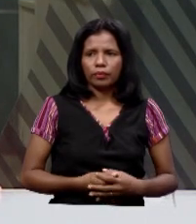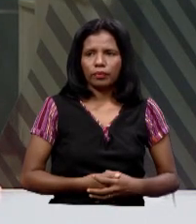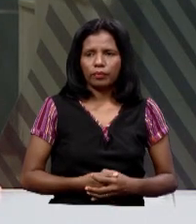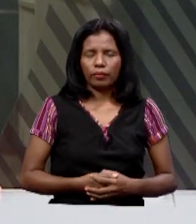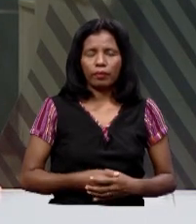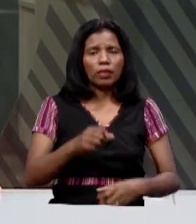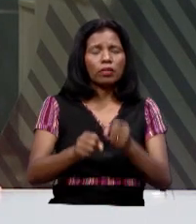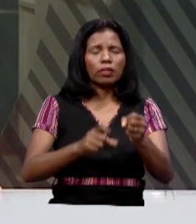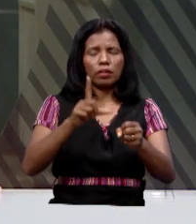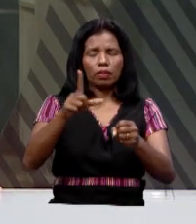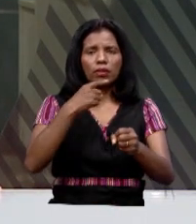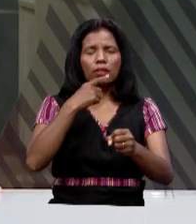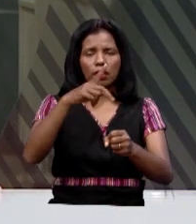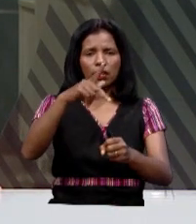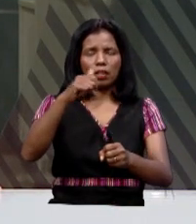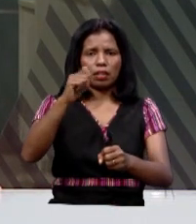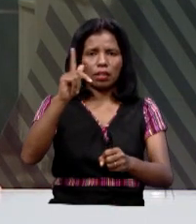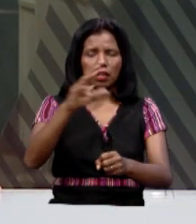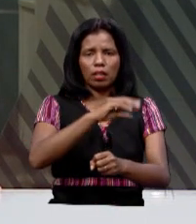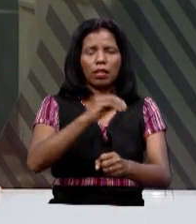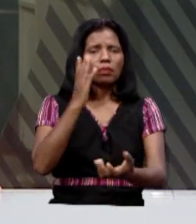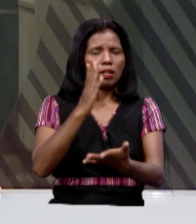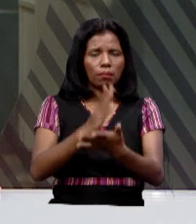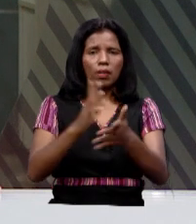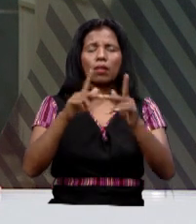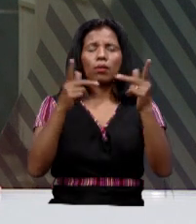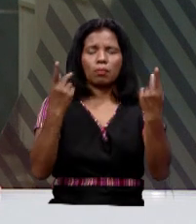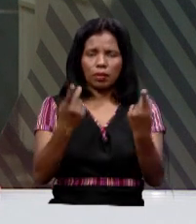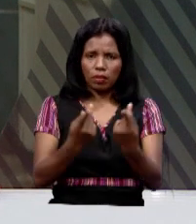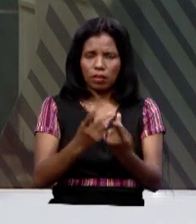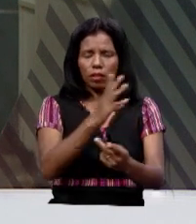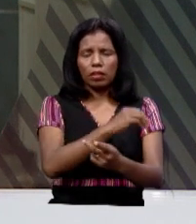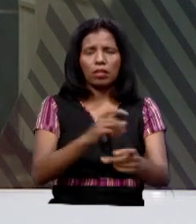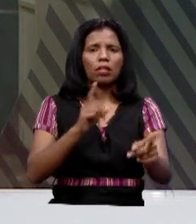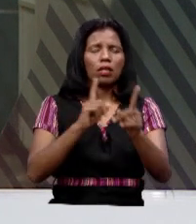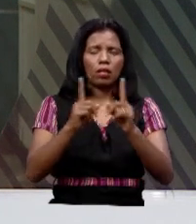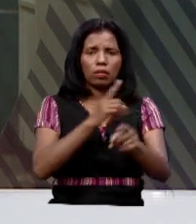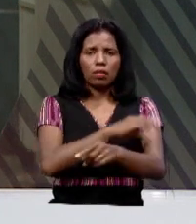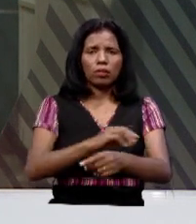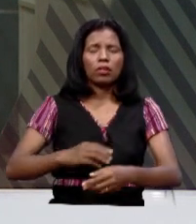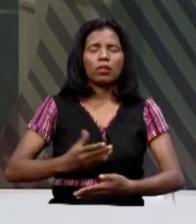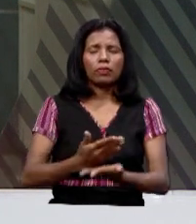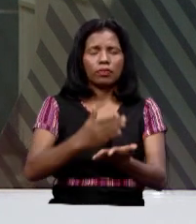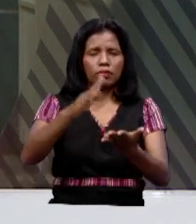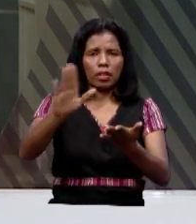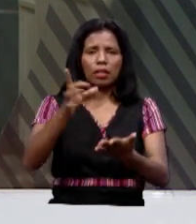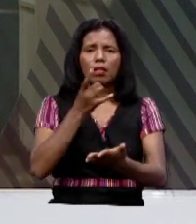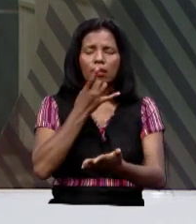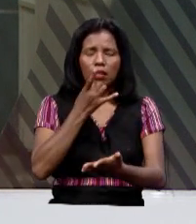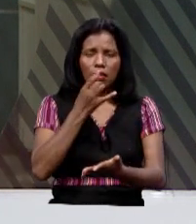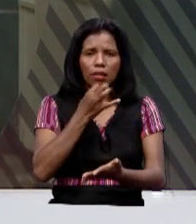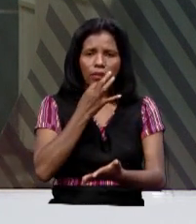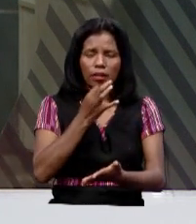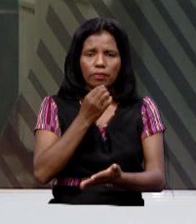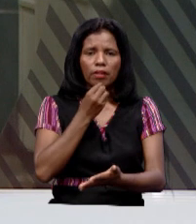Estrada Civil desafia a CAC no IFS a atuar para a companhia NB comete irregularidade e a distribuição cesta básica faz